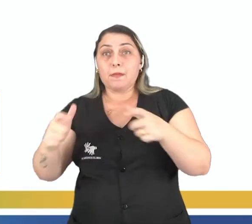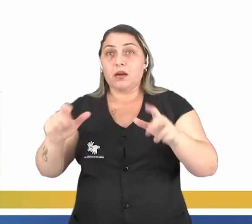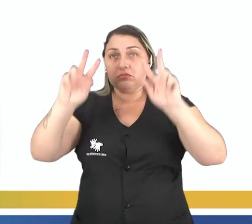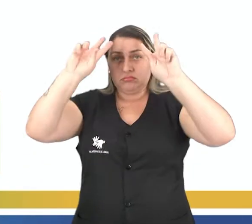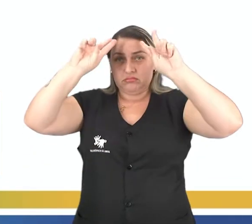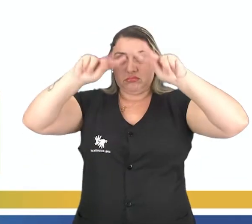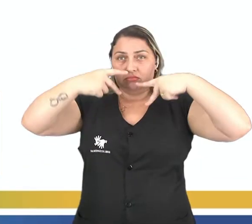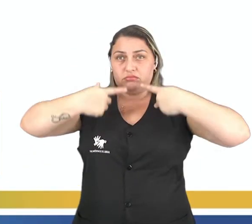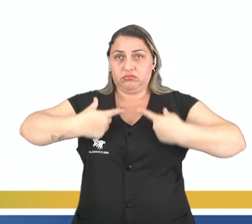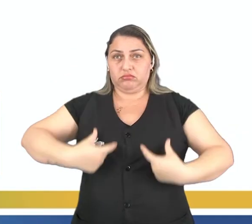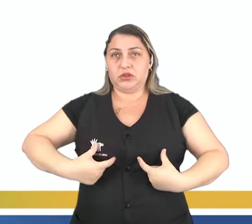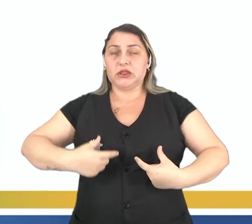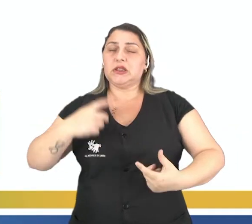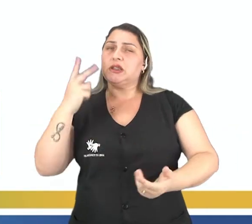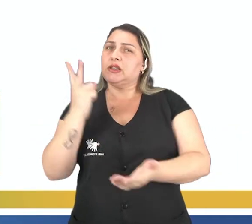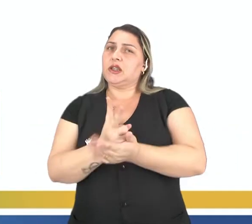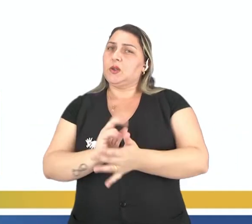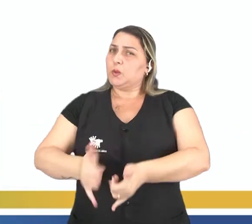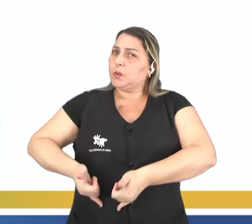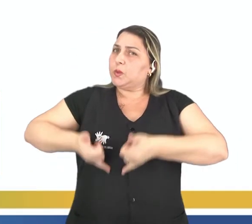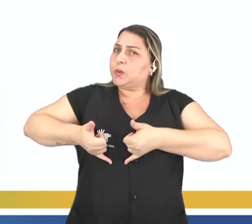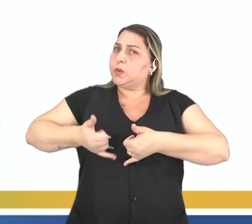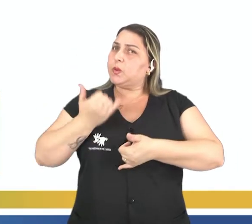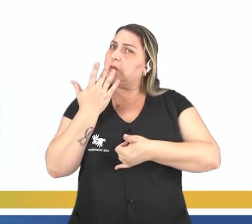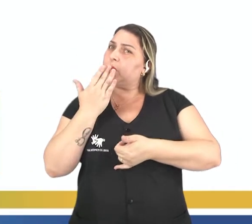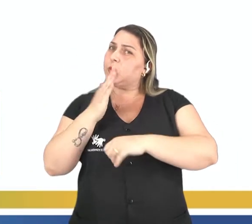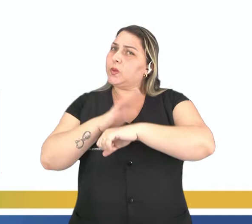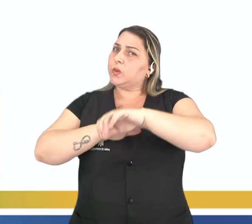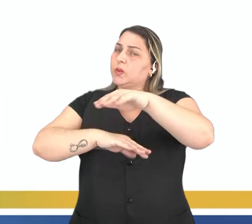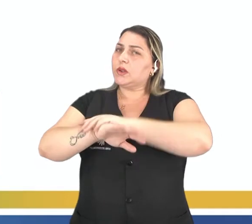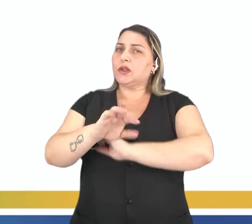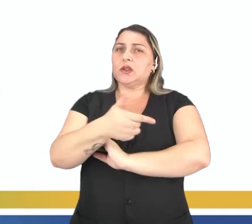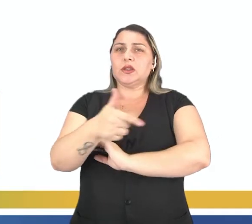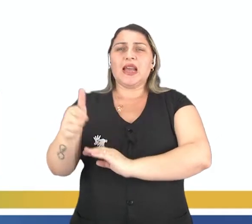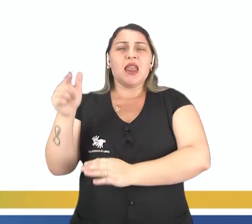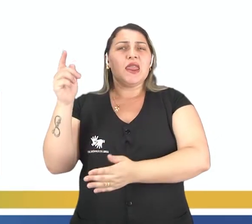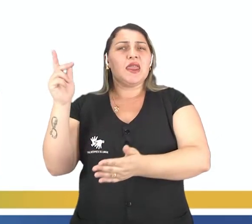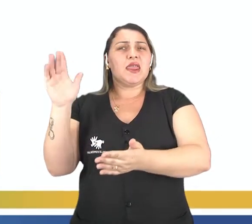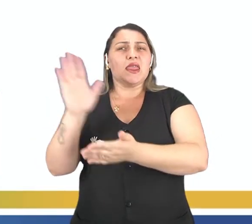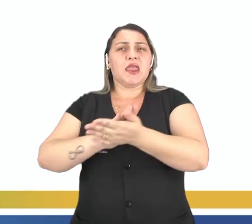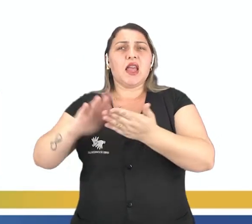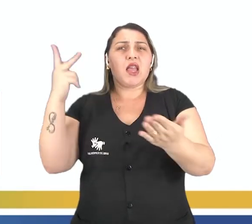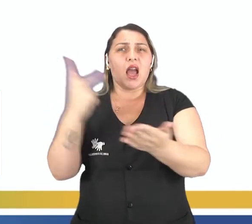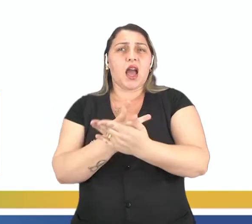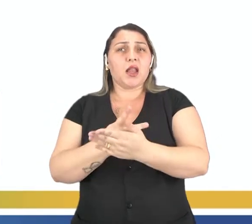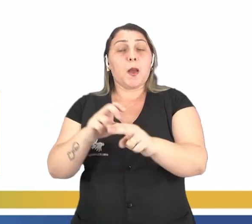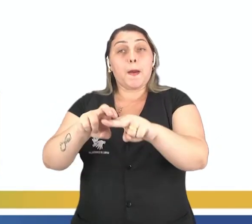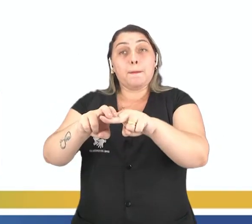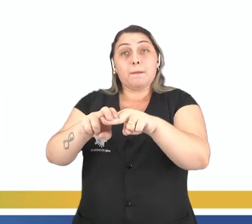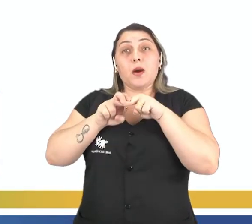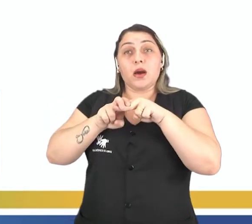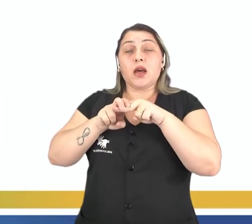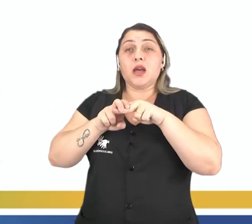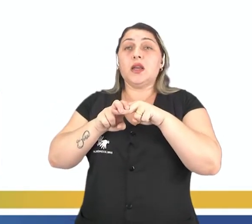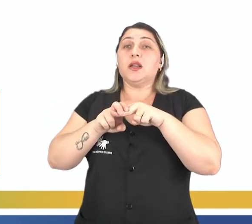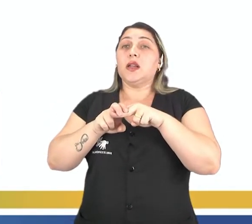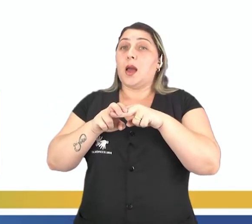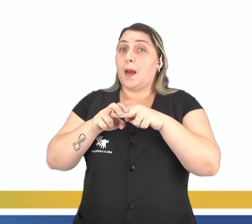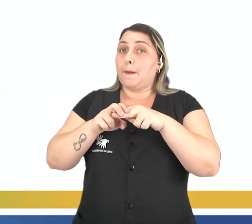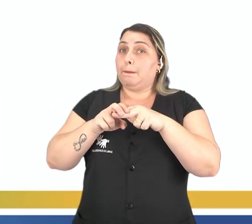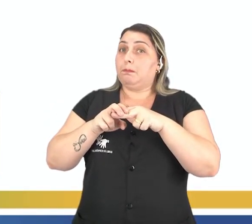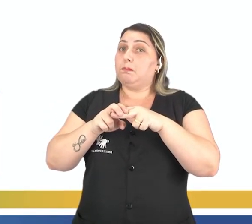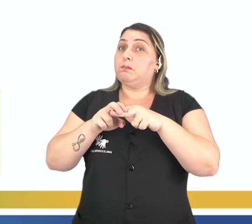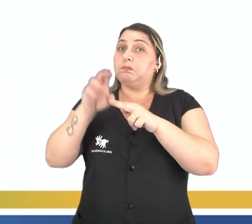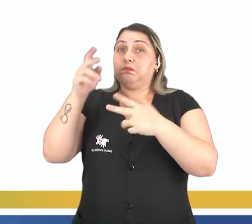seres humanos sentem orgulho da cor da pele. E isso não tem nada de errado. Porém, essa não deve ser uma premissa